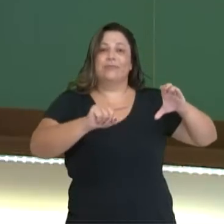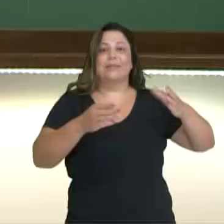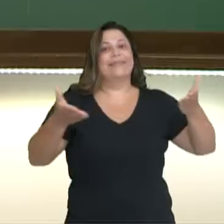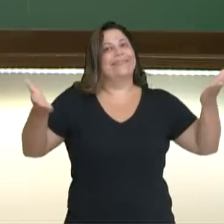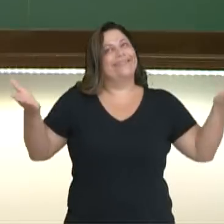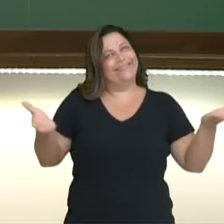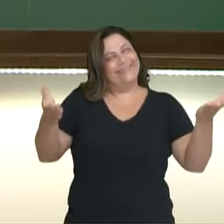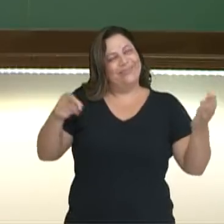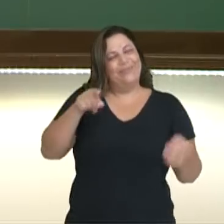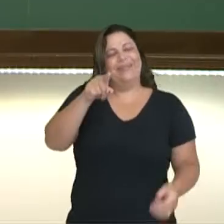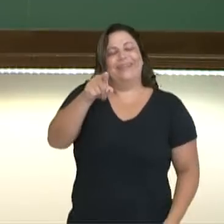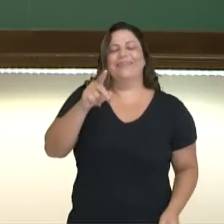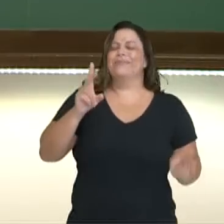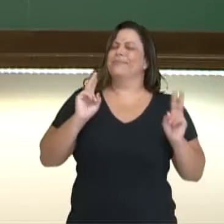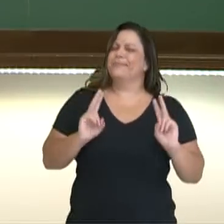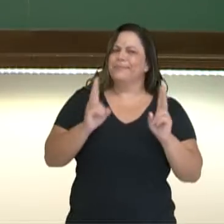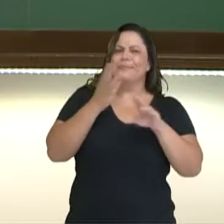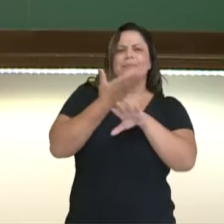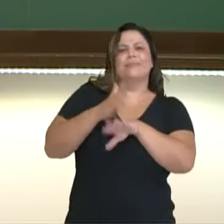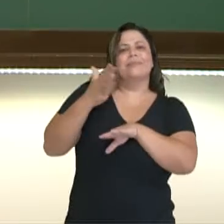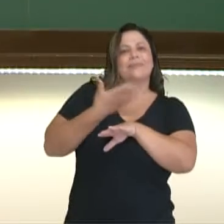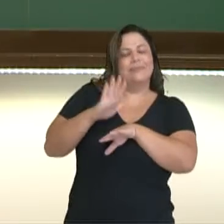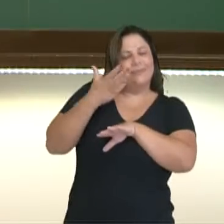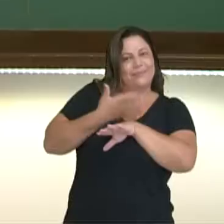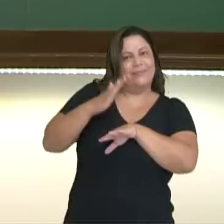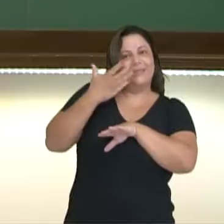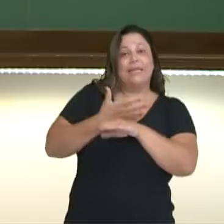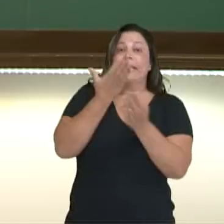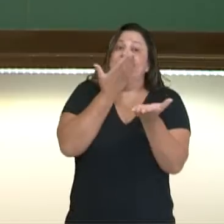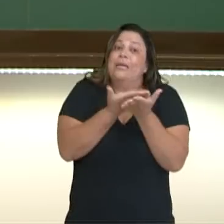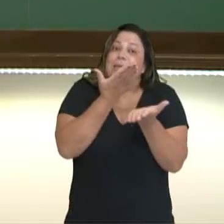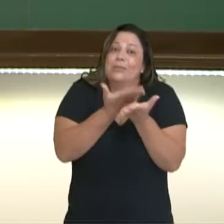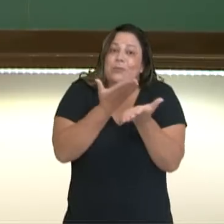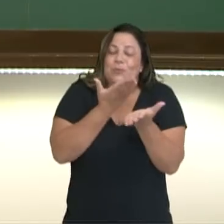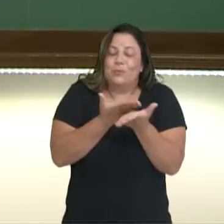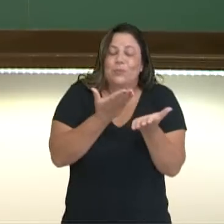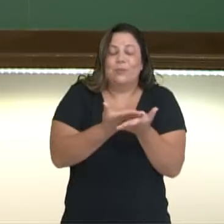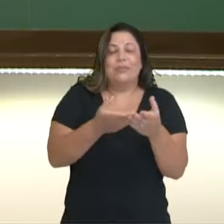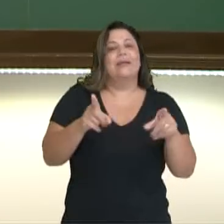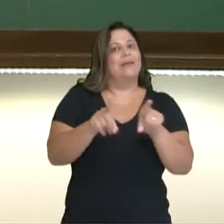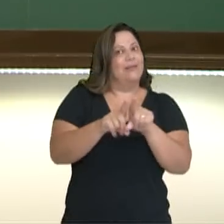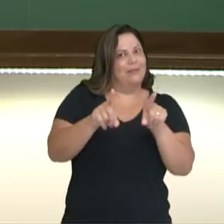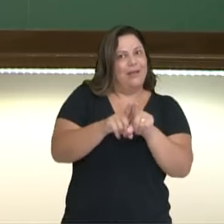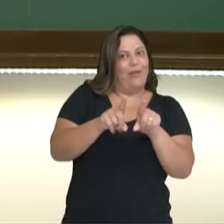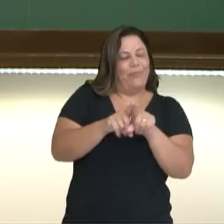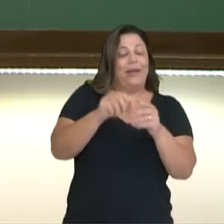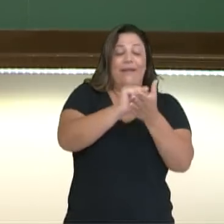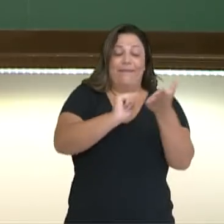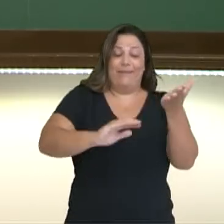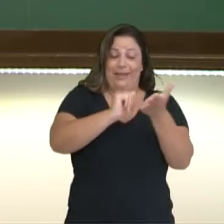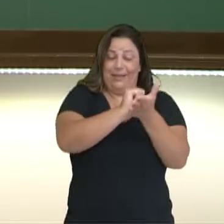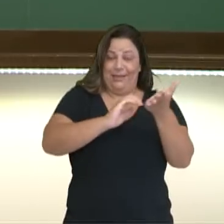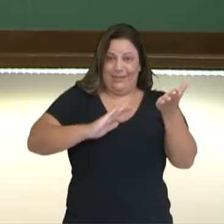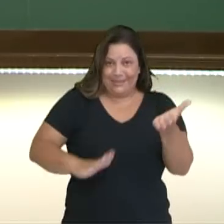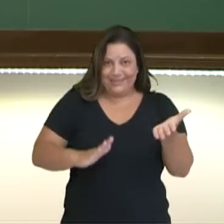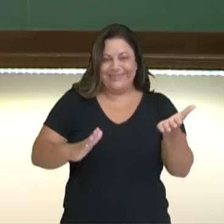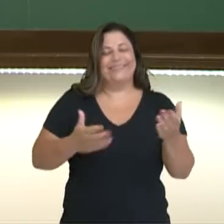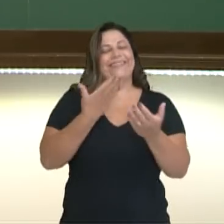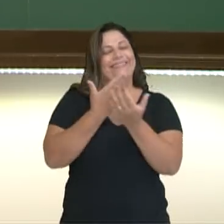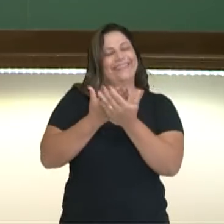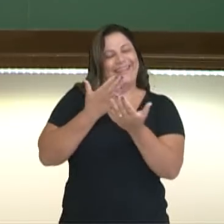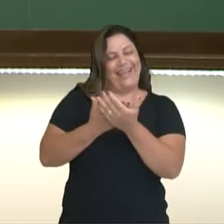eu espero que vocês continuem praticando, que vocês continuem estudando aí e não deixem de fazer os exercícios que são propostos tanto